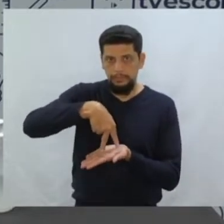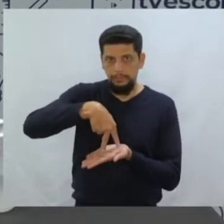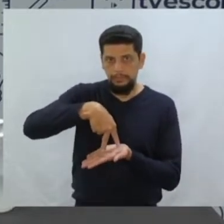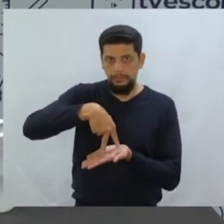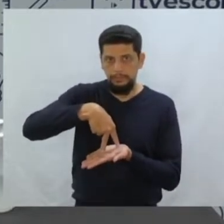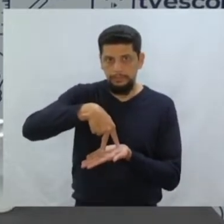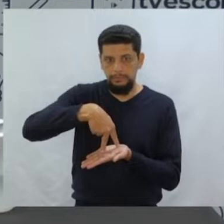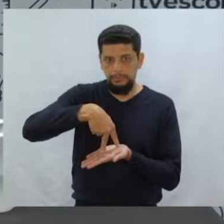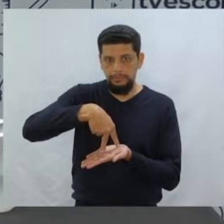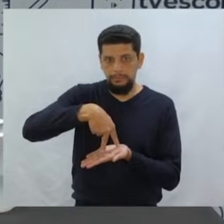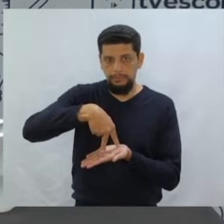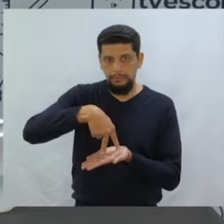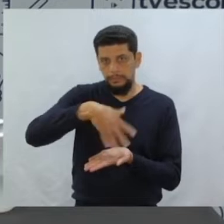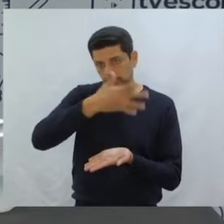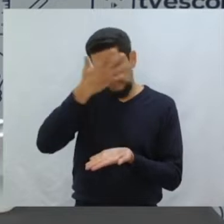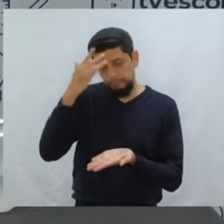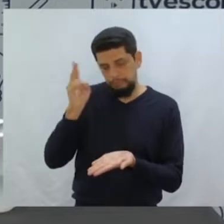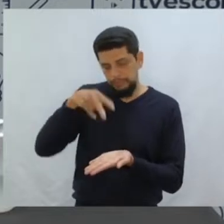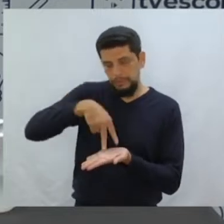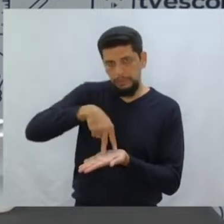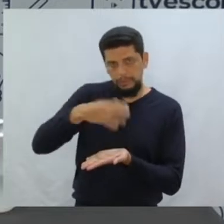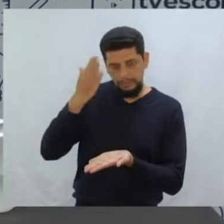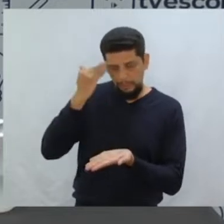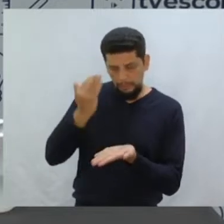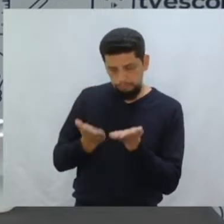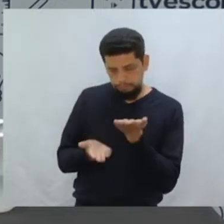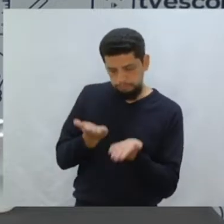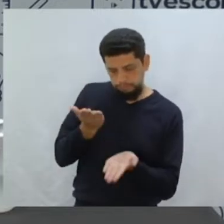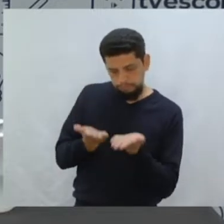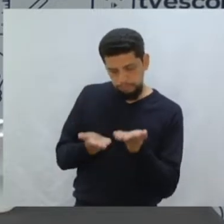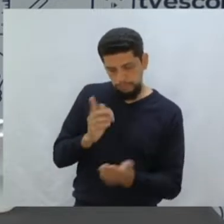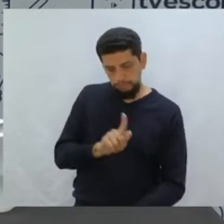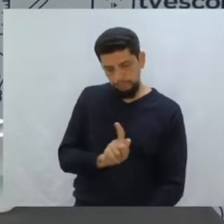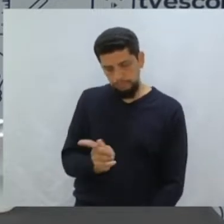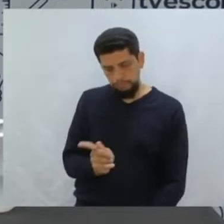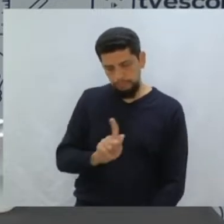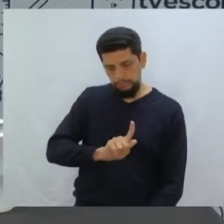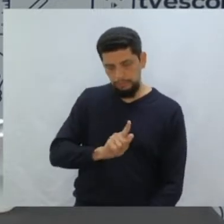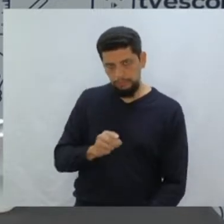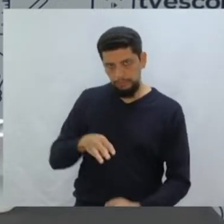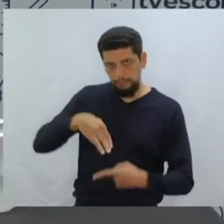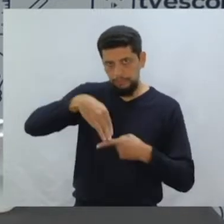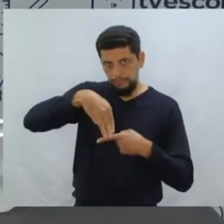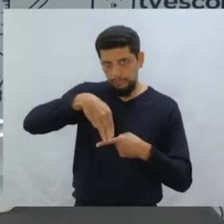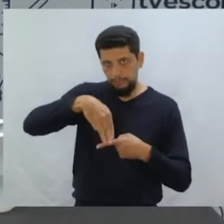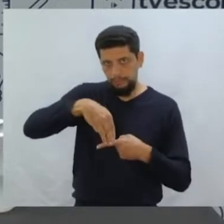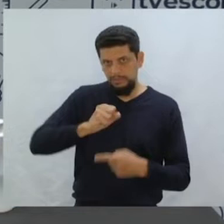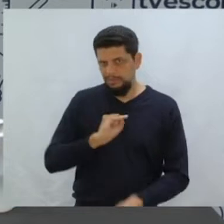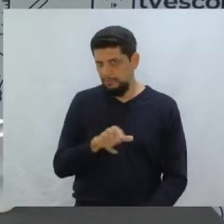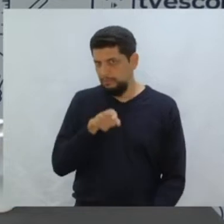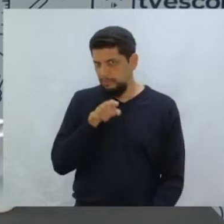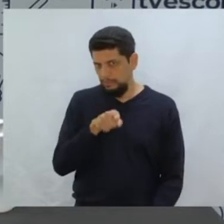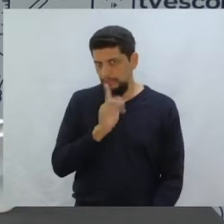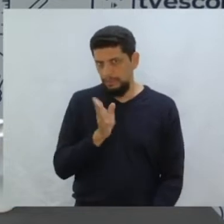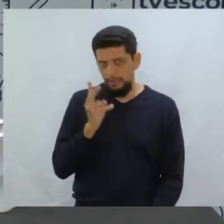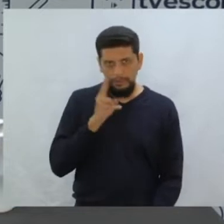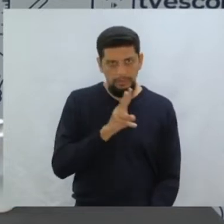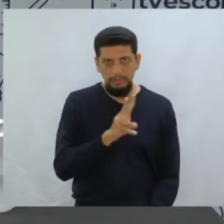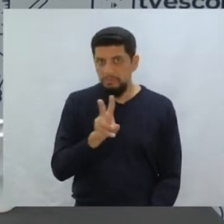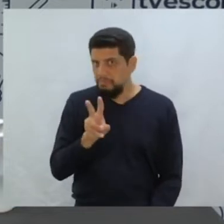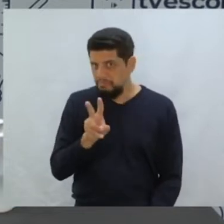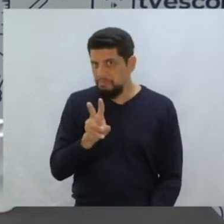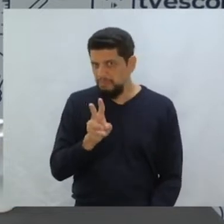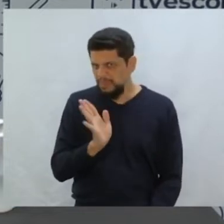em casa, tá? Então, sobe aqui para saber qual é a sua medida de massa corporal, certo? Será que